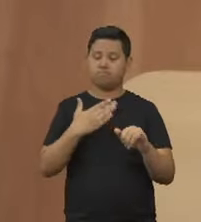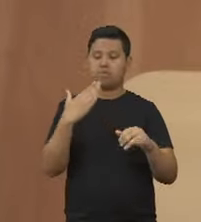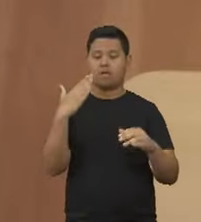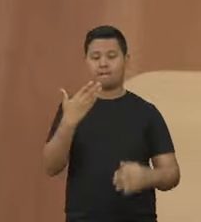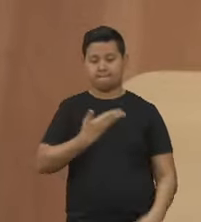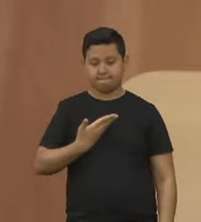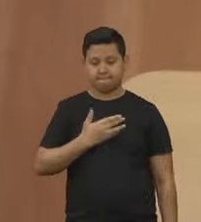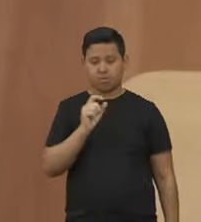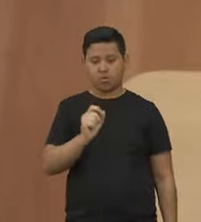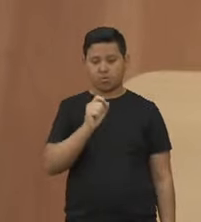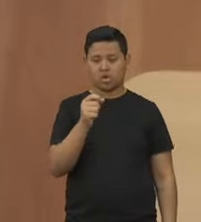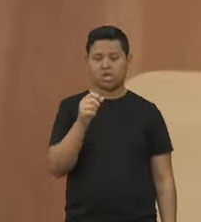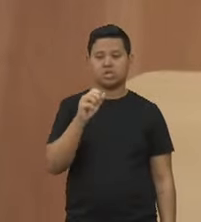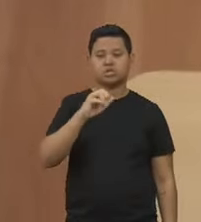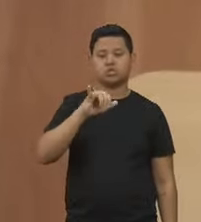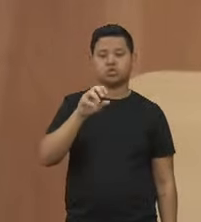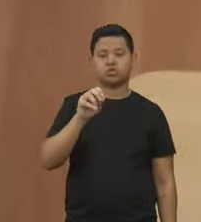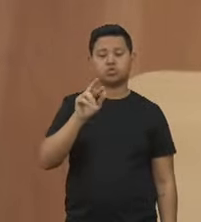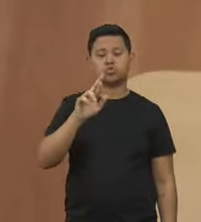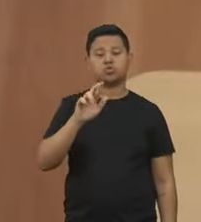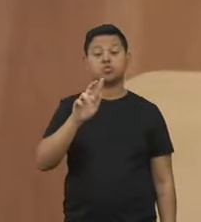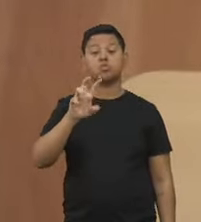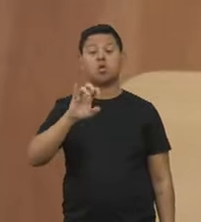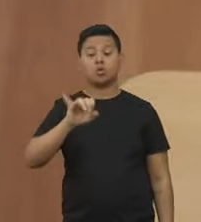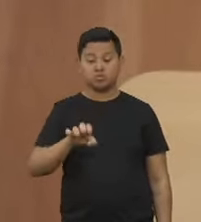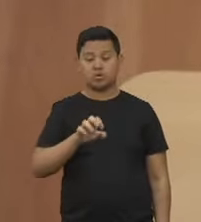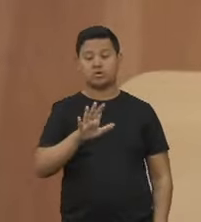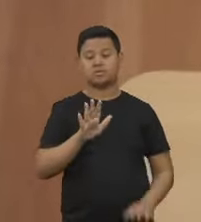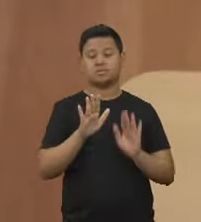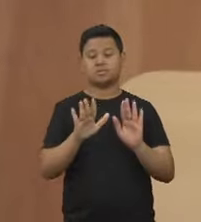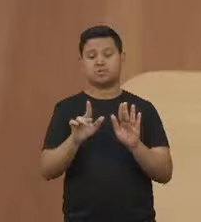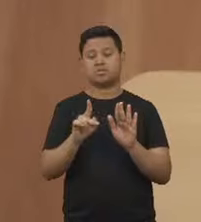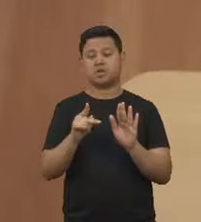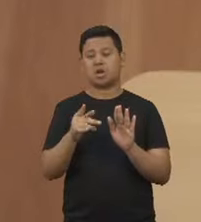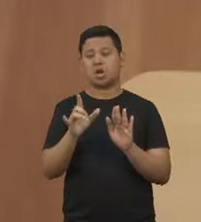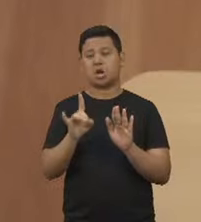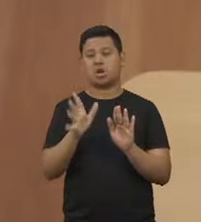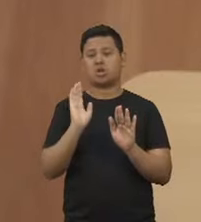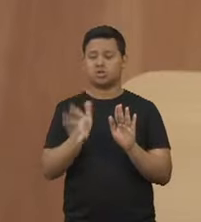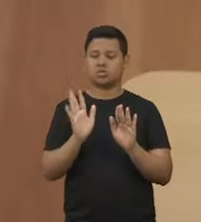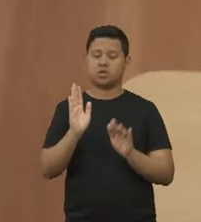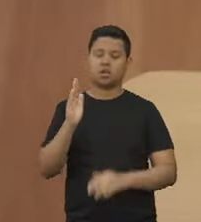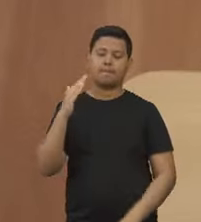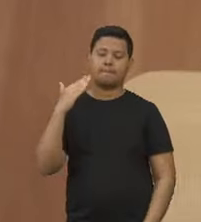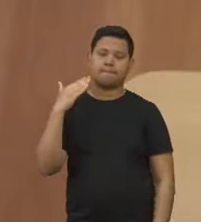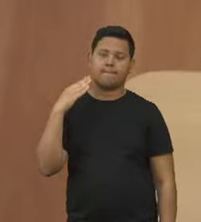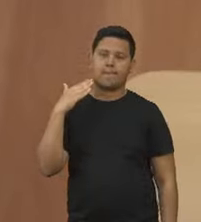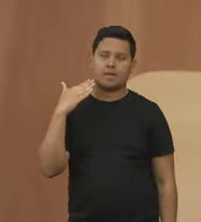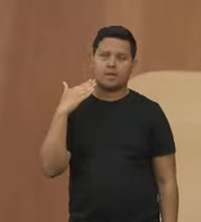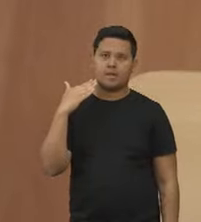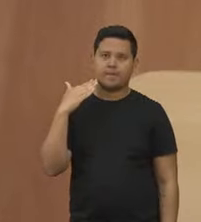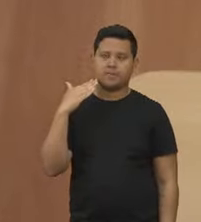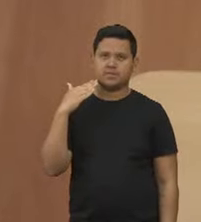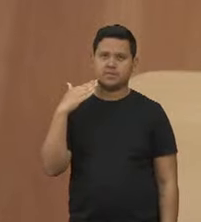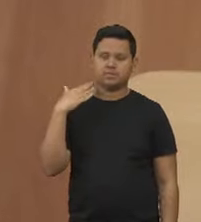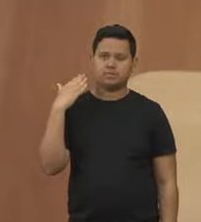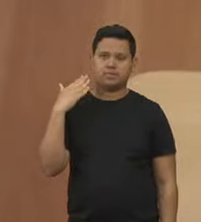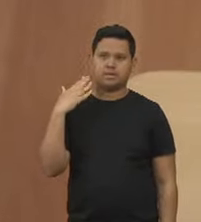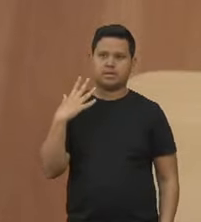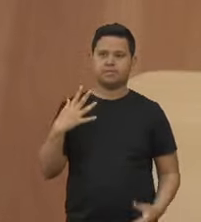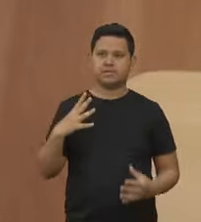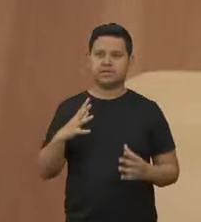amigos, que é o seu Jorge, que já parou, não trabalha mais com a carroça, já está aposentado. Mandar um beijo para a Lia e Catinha,